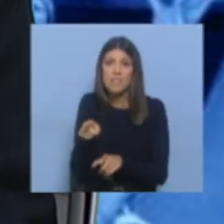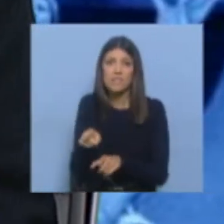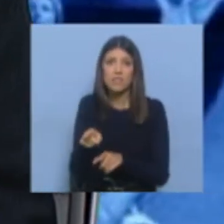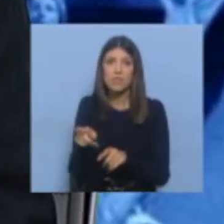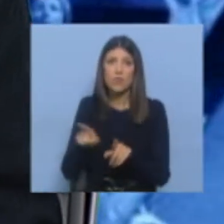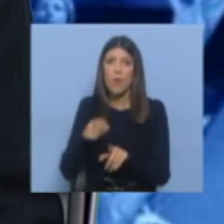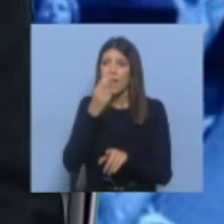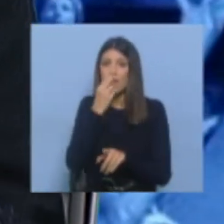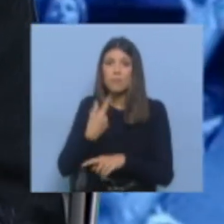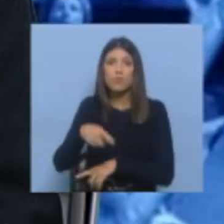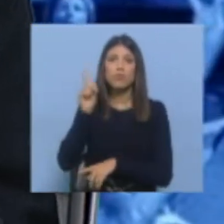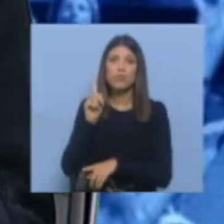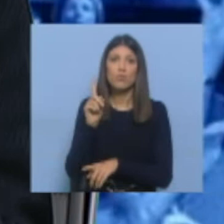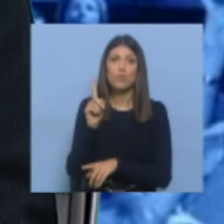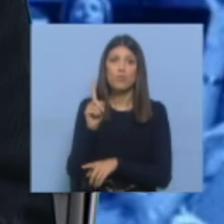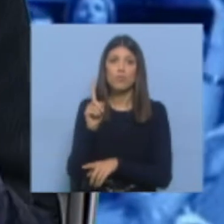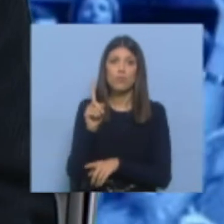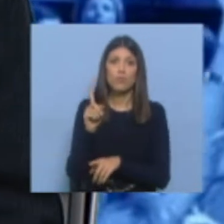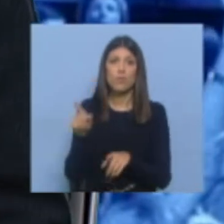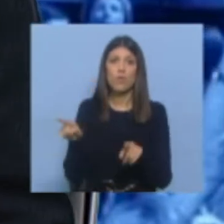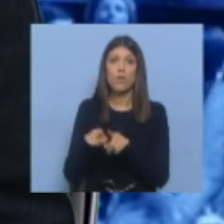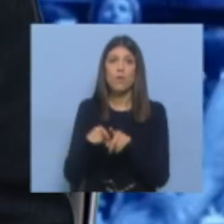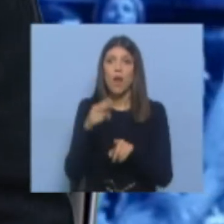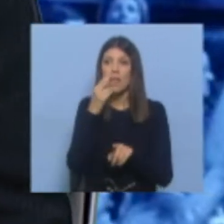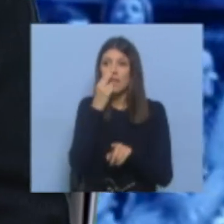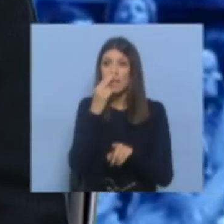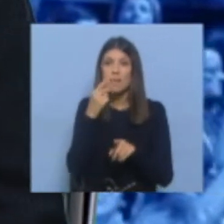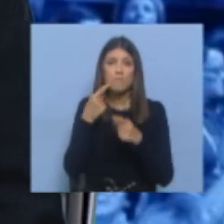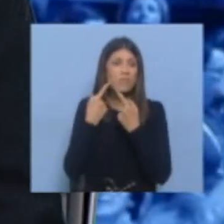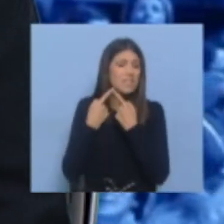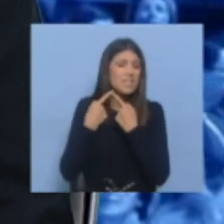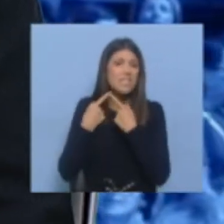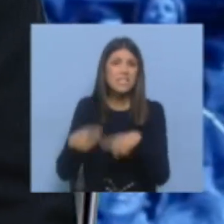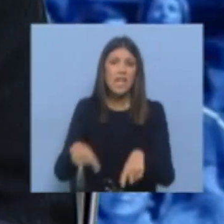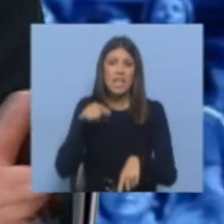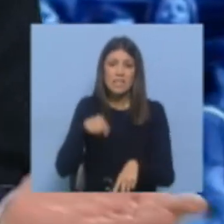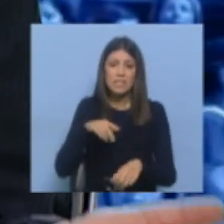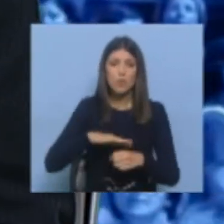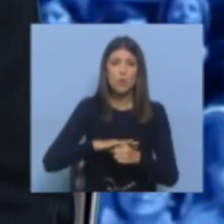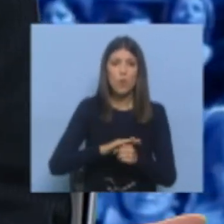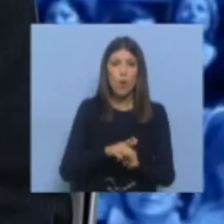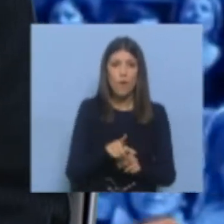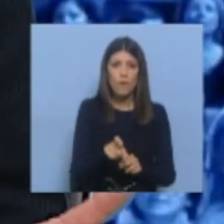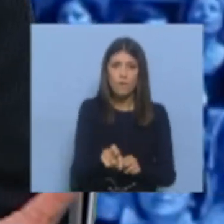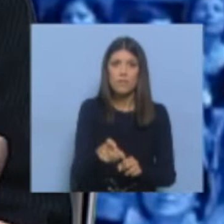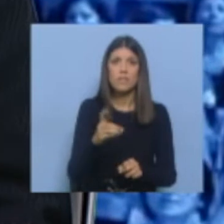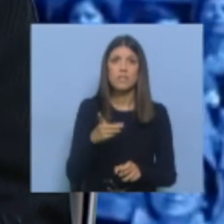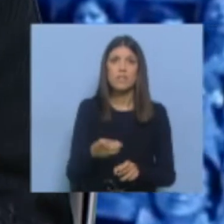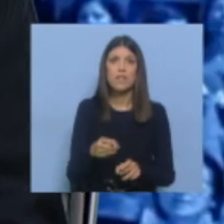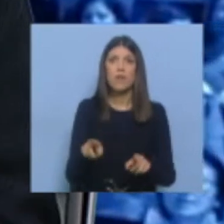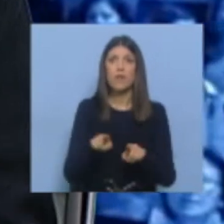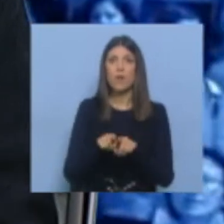há gripe nenhuma que nos afete desta maneira, e ele, pegando na experiência